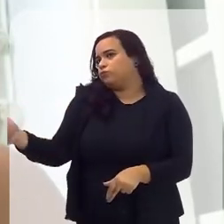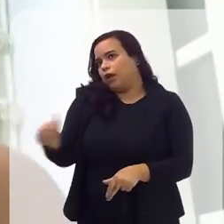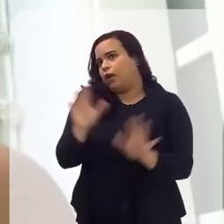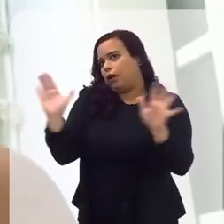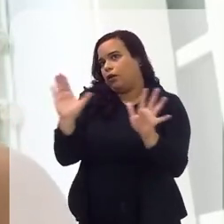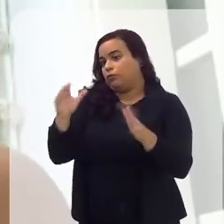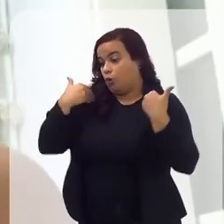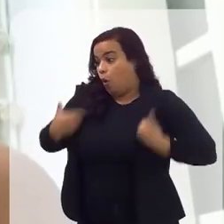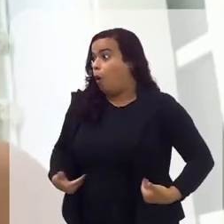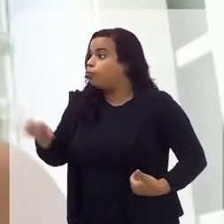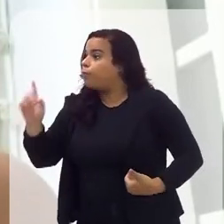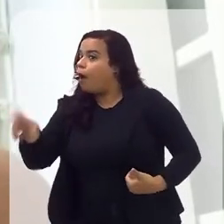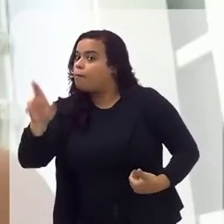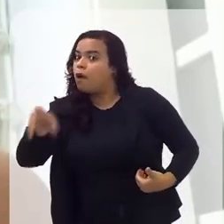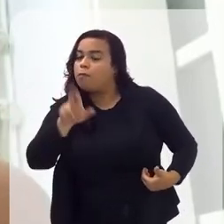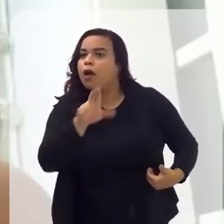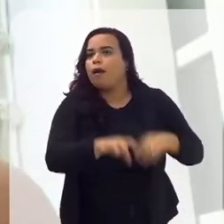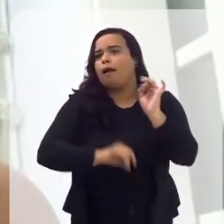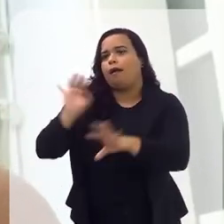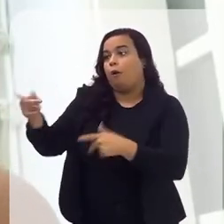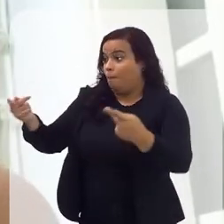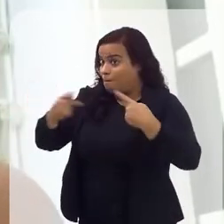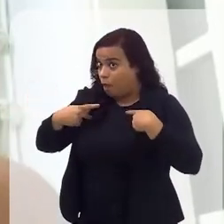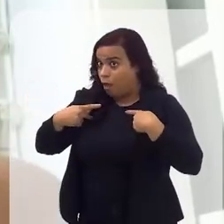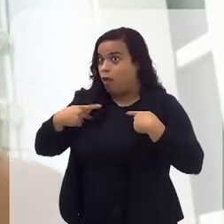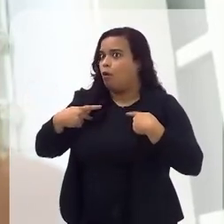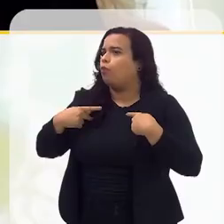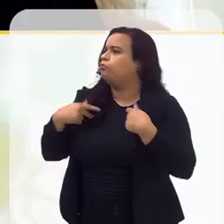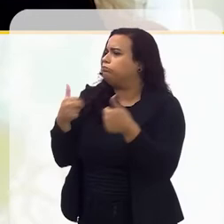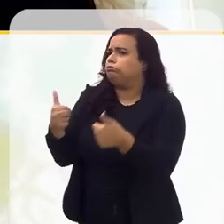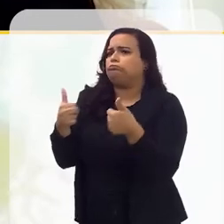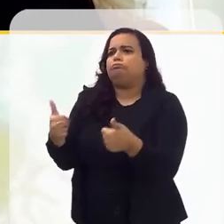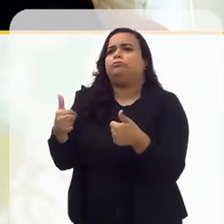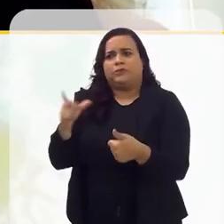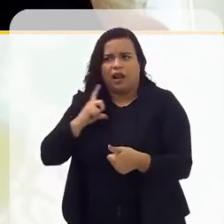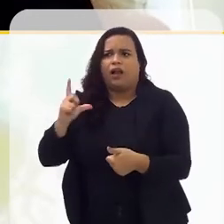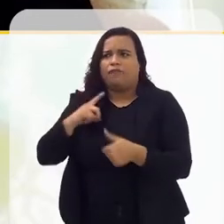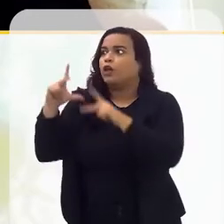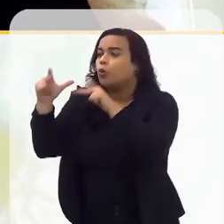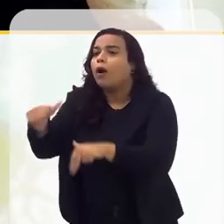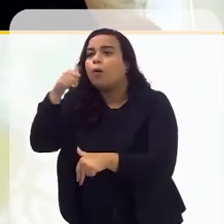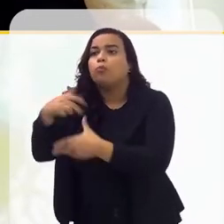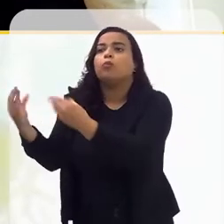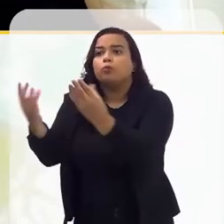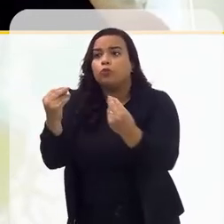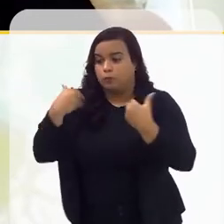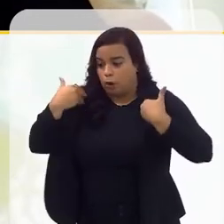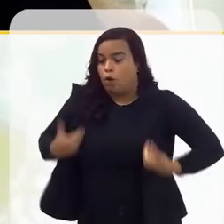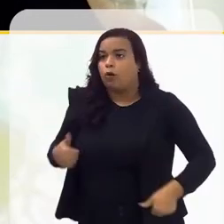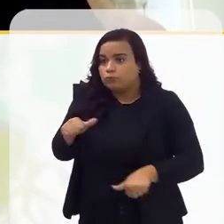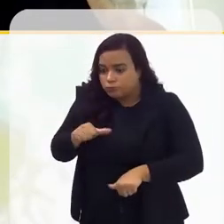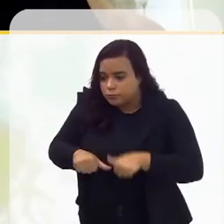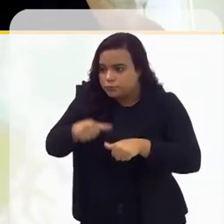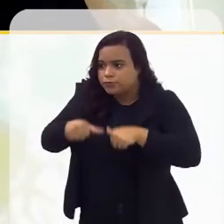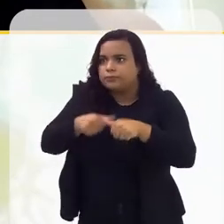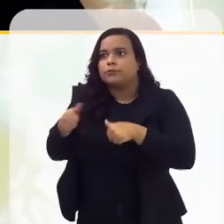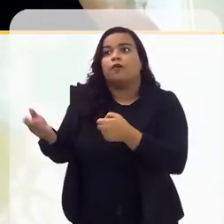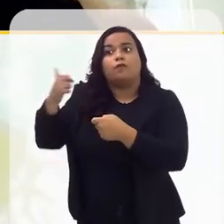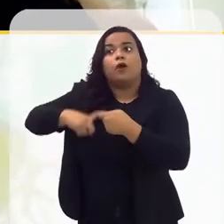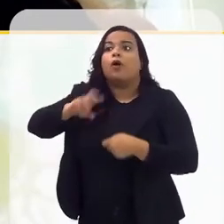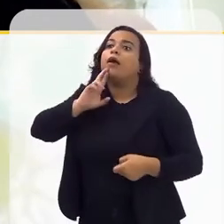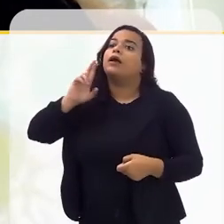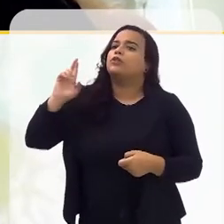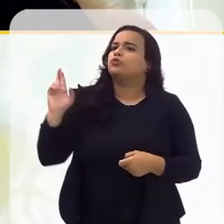corpo vai responder de um jeito. O meu corpo respondeu, como de muitas mulheres que eu vejo, ele foi se regenerando e ele